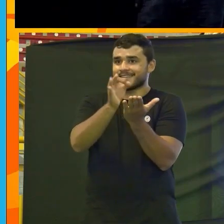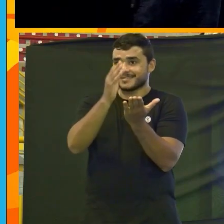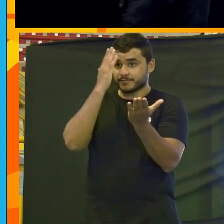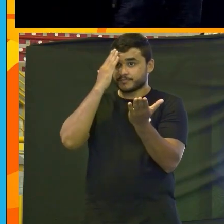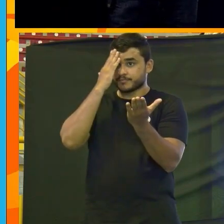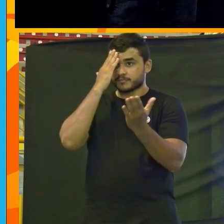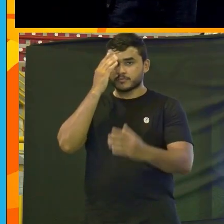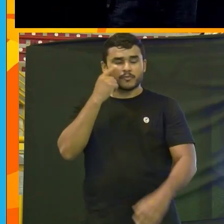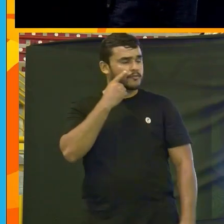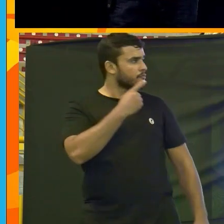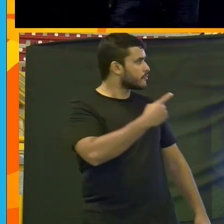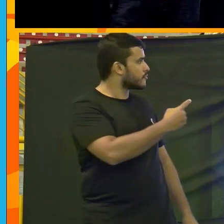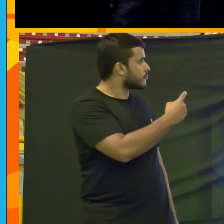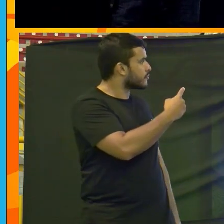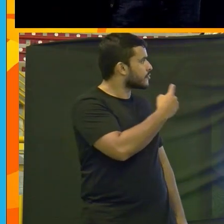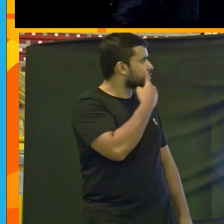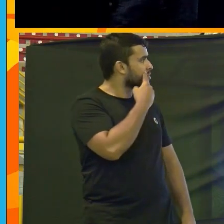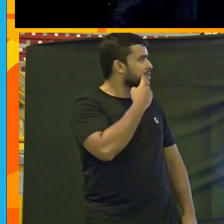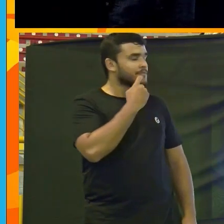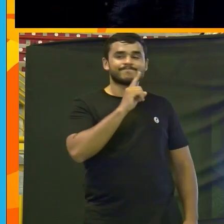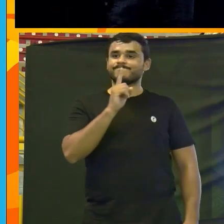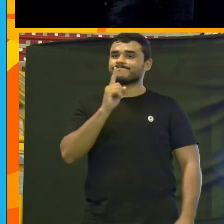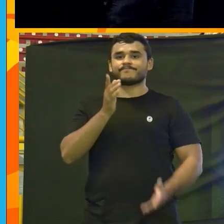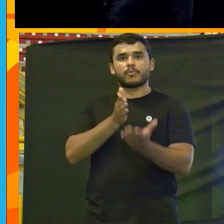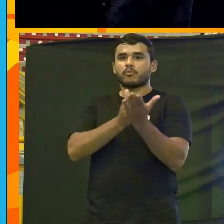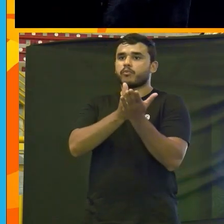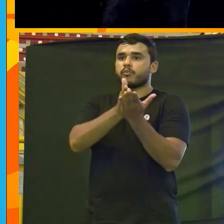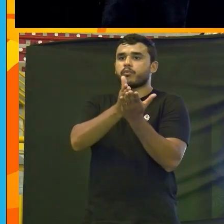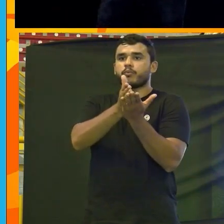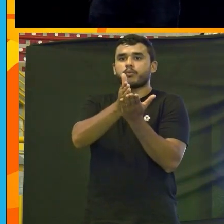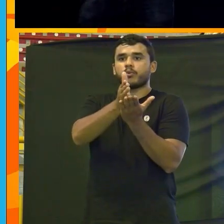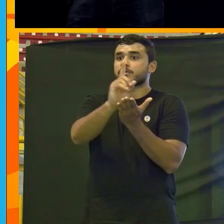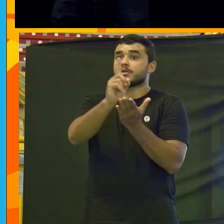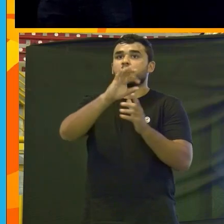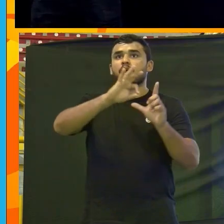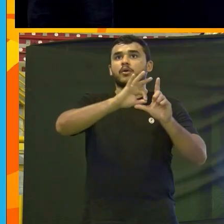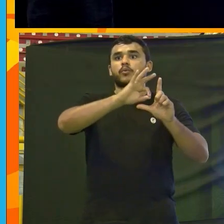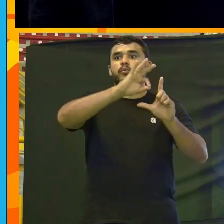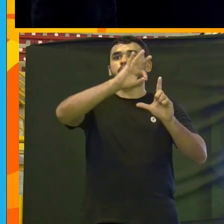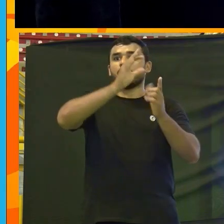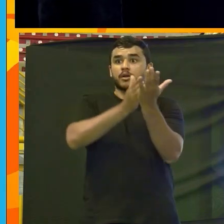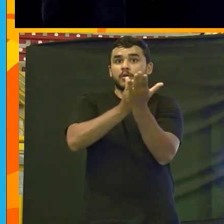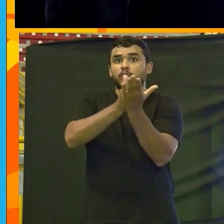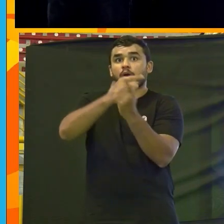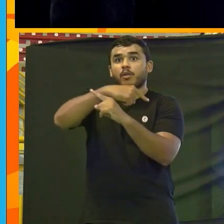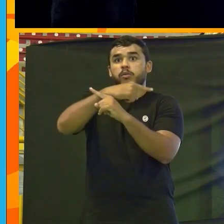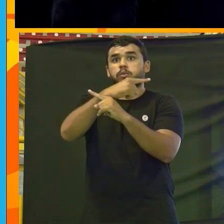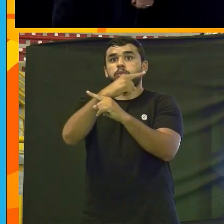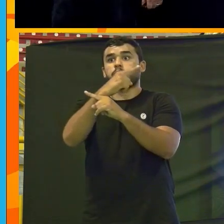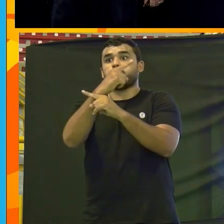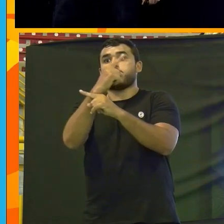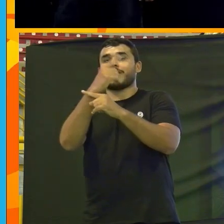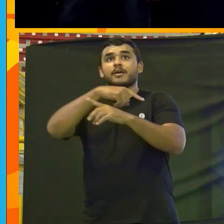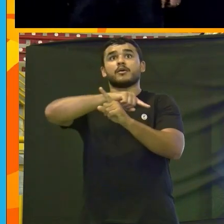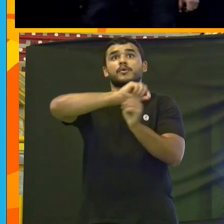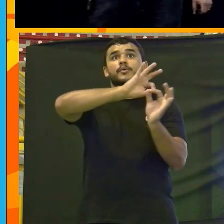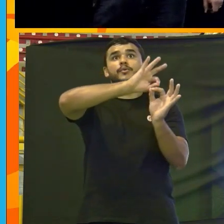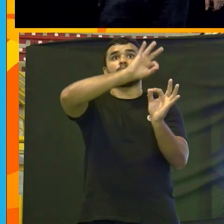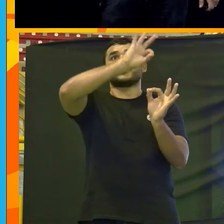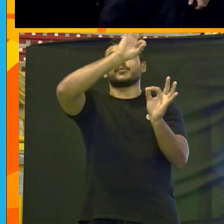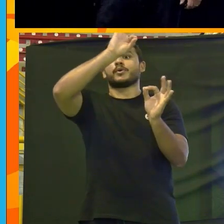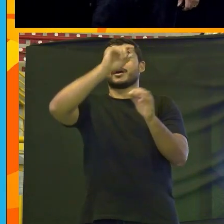A velocidade, ela está constante, galera? Não. Então, já descarta a possibilidade do movimento